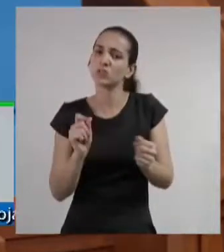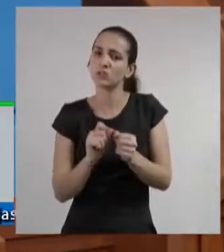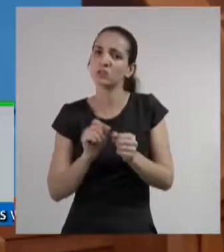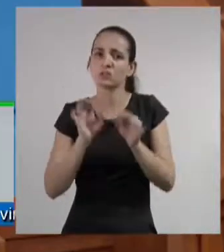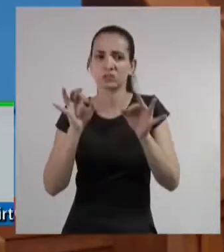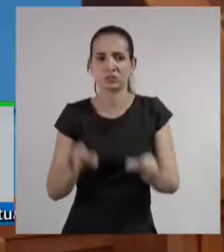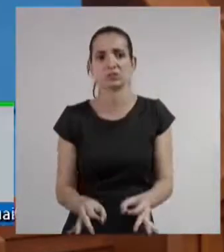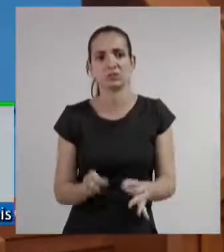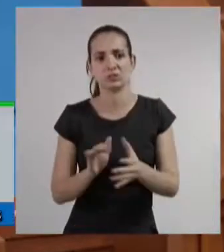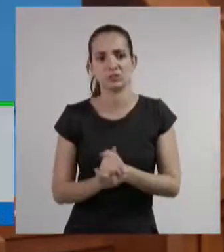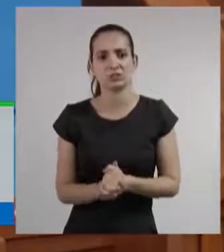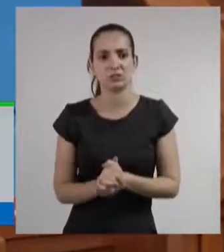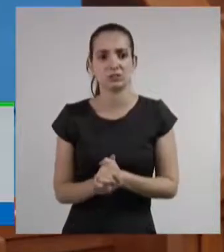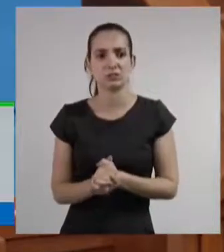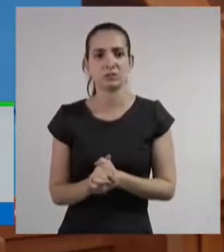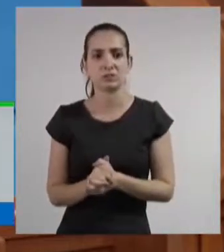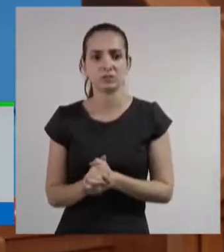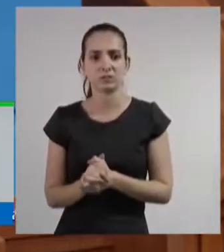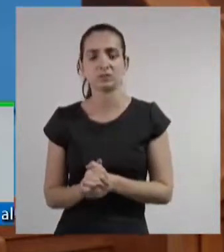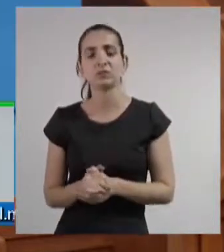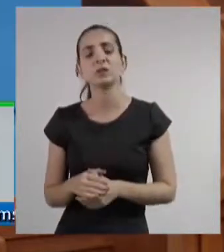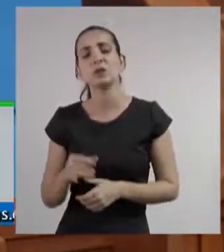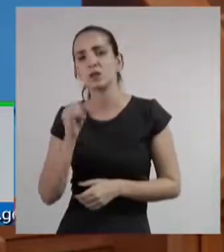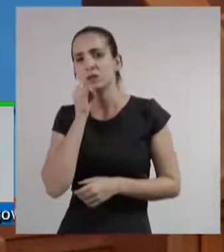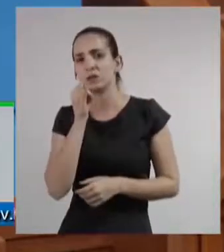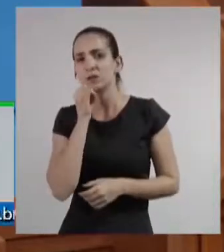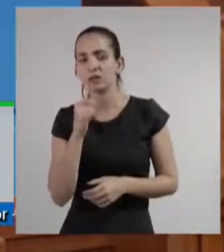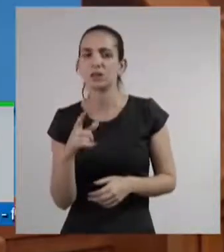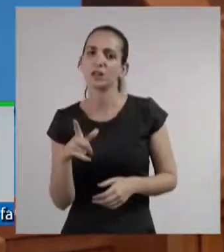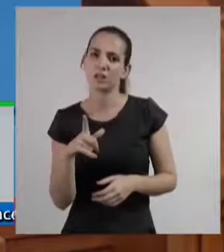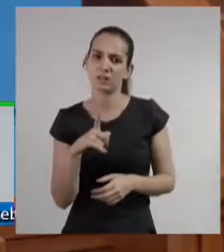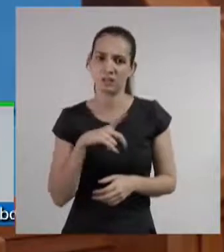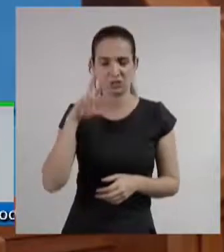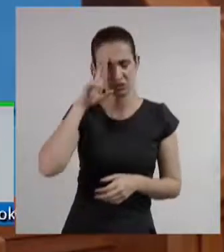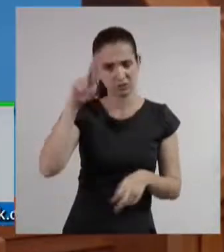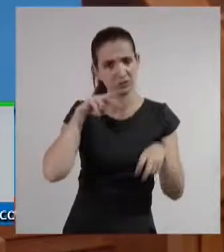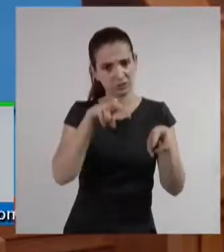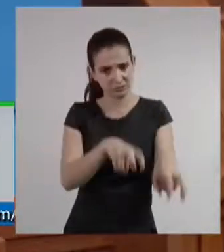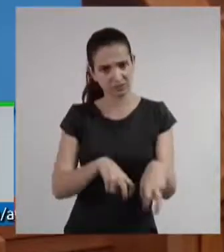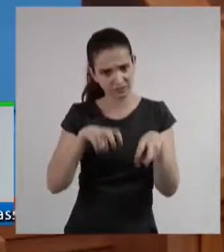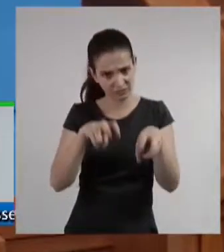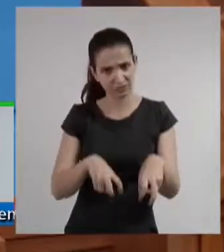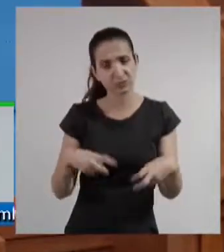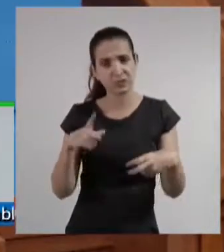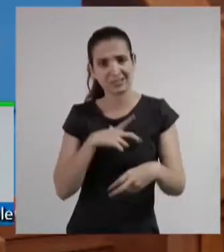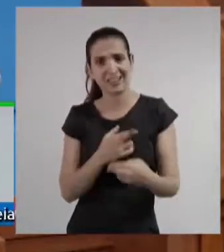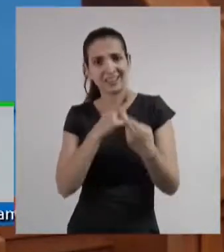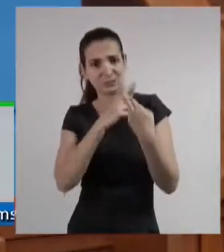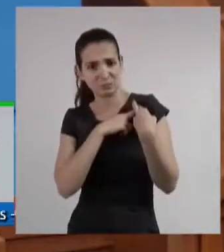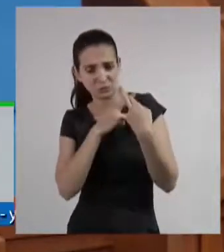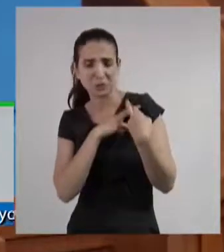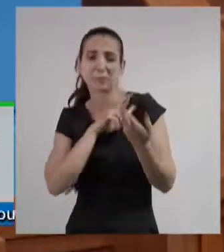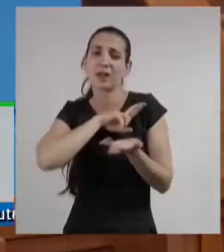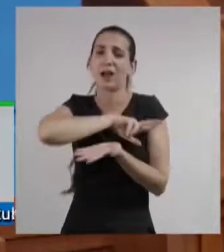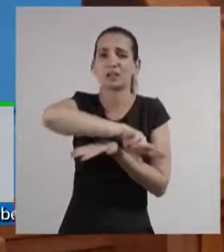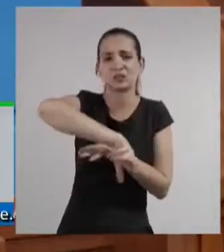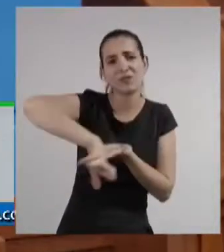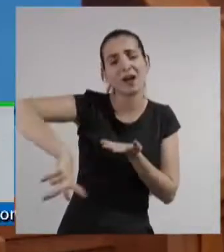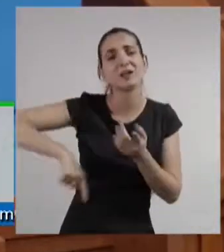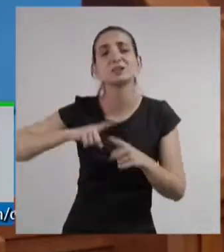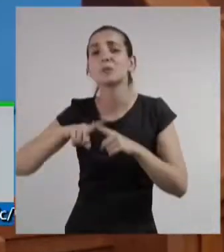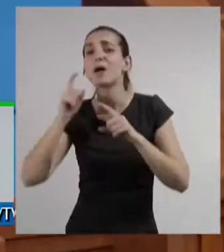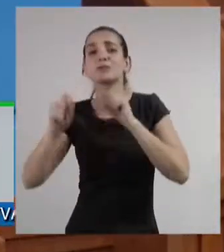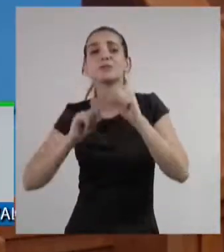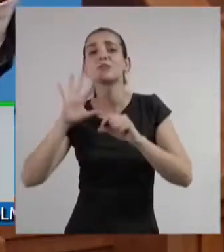com o secretário Jaime ontem. Ele está fazendo reunião com os produtores rurais, depois que esses vídeos saíram na mídia, depois